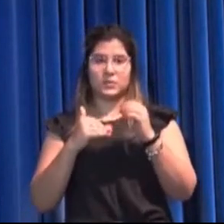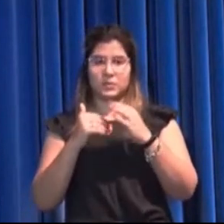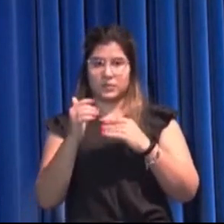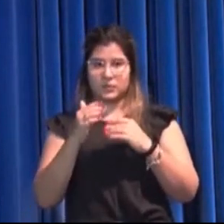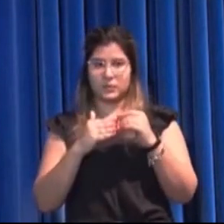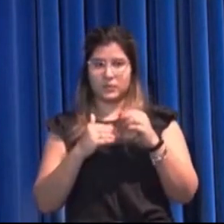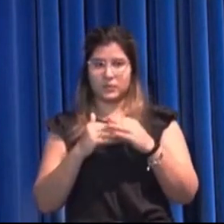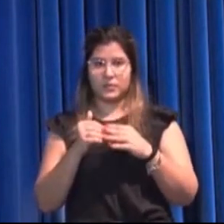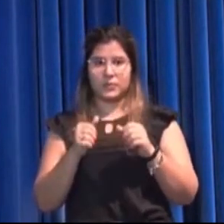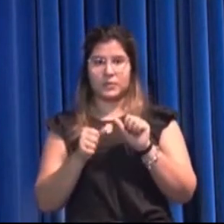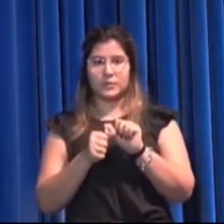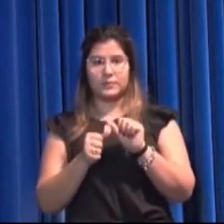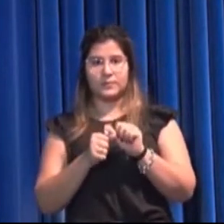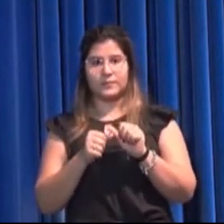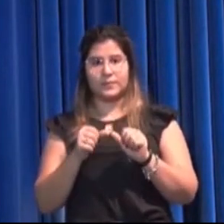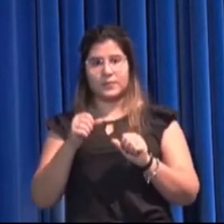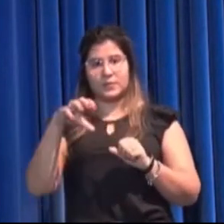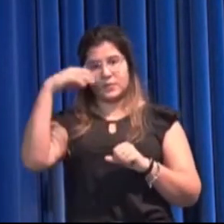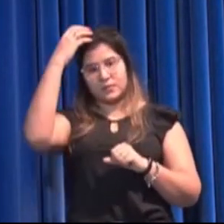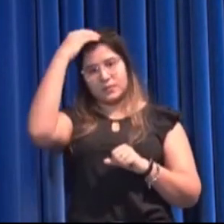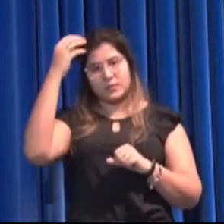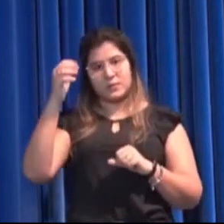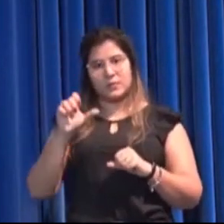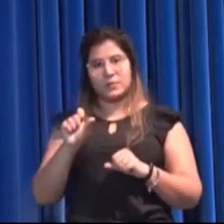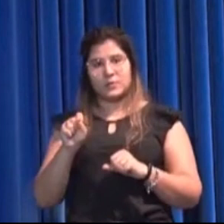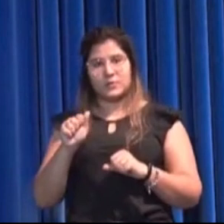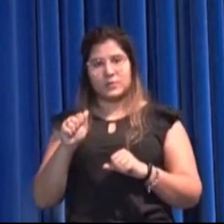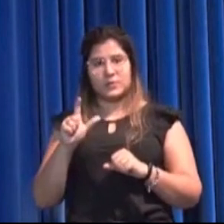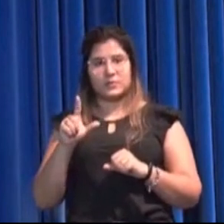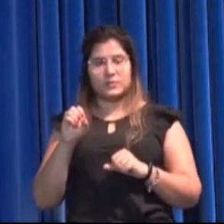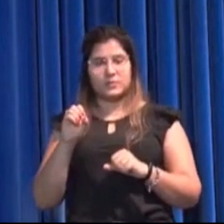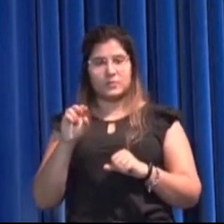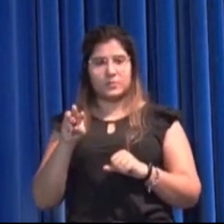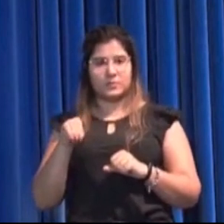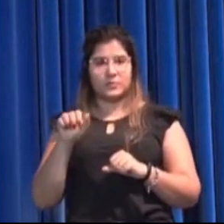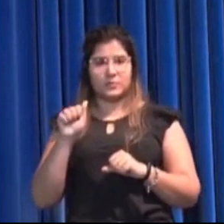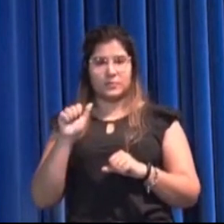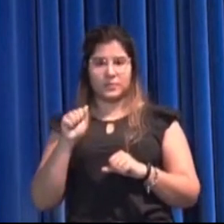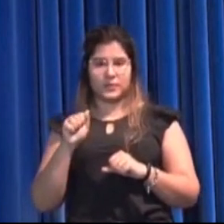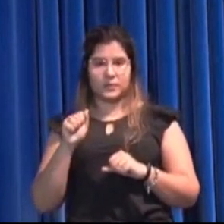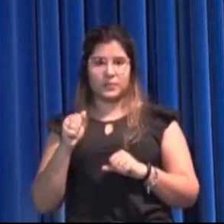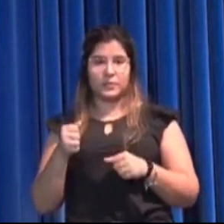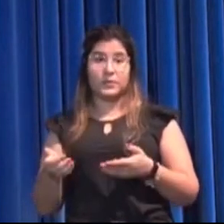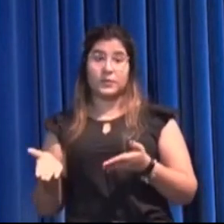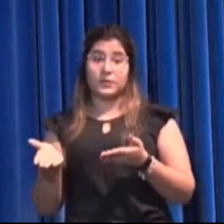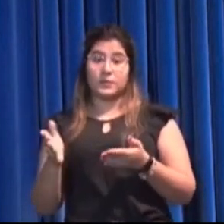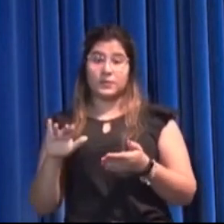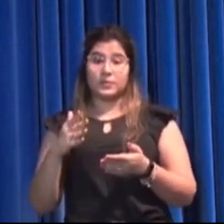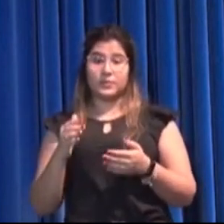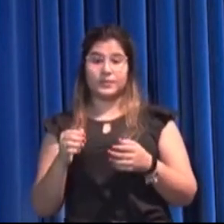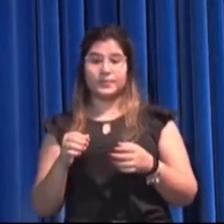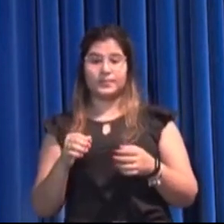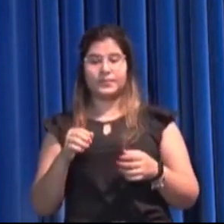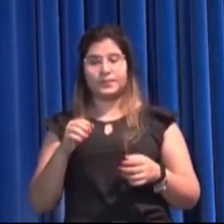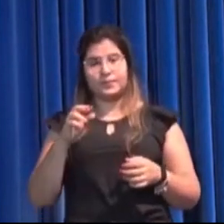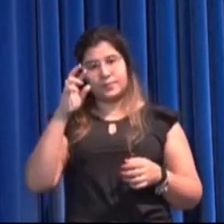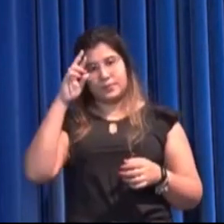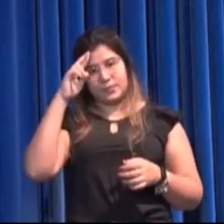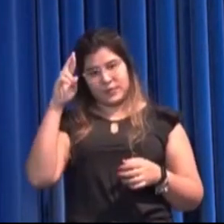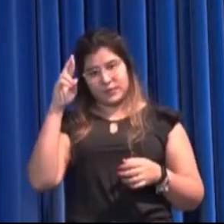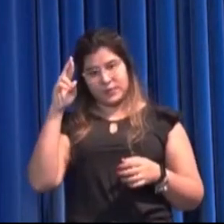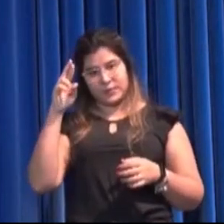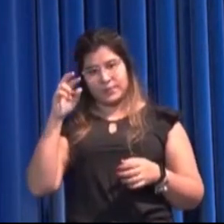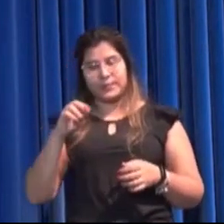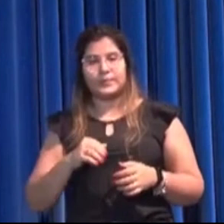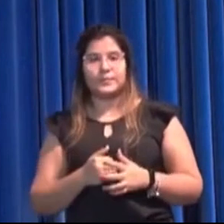Salomão para a casa do Senhor. Então, trouxe Salomão as coisas que Davi, seu pai,